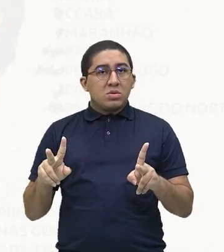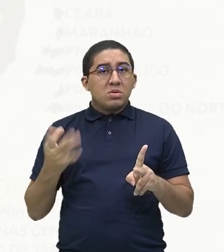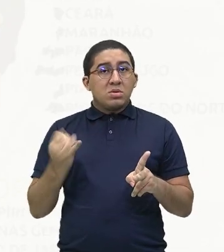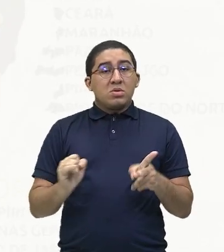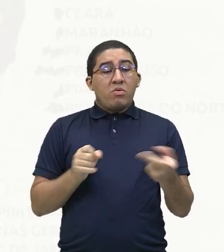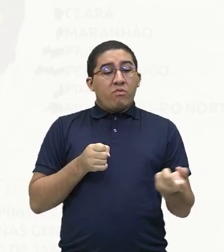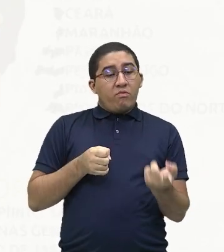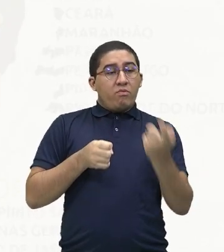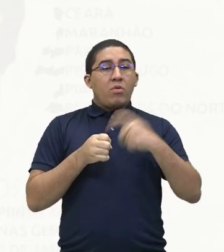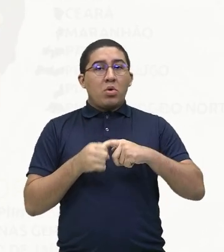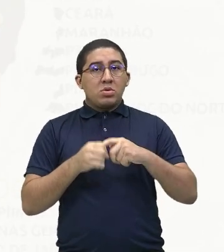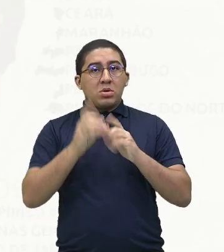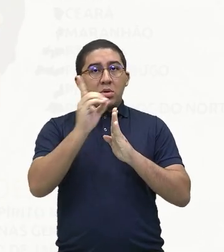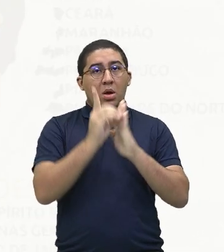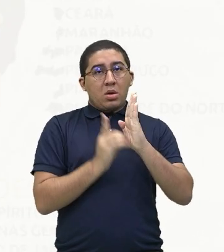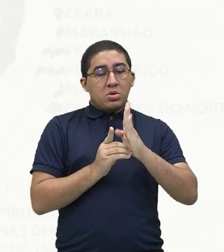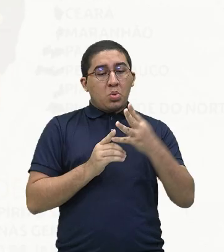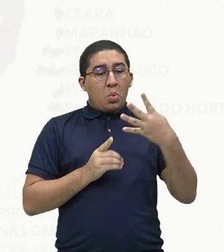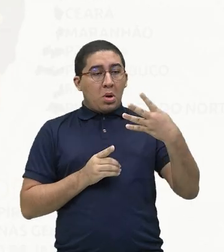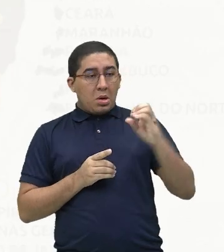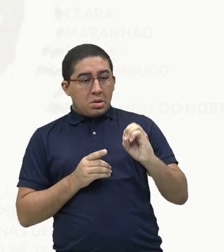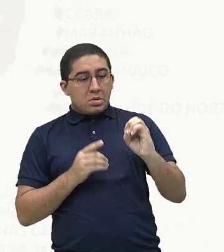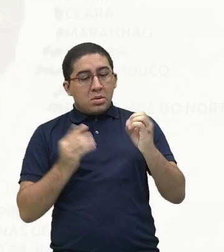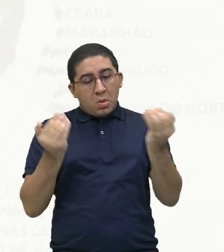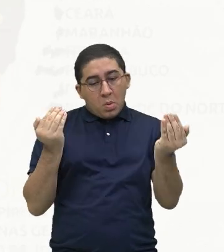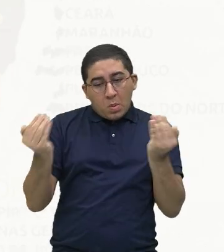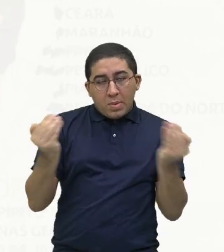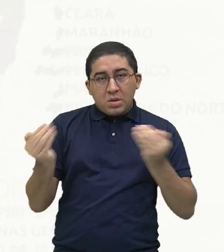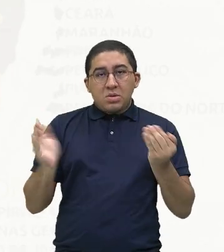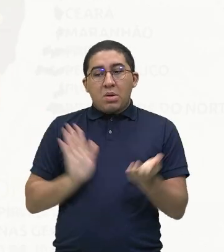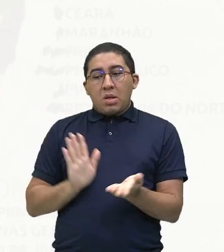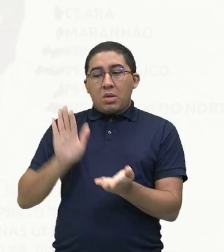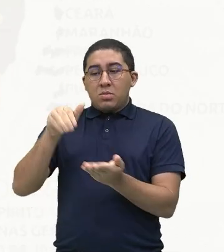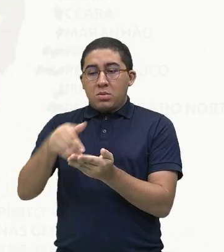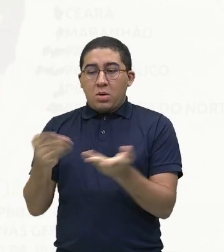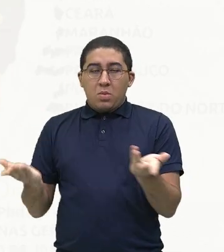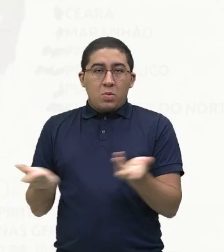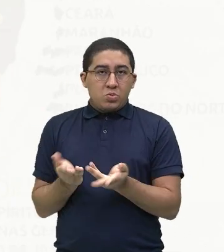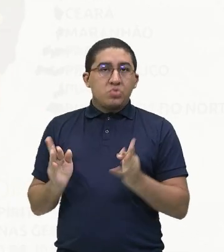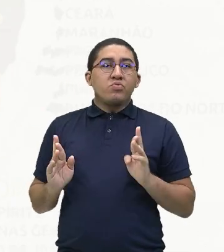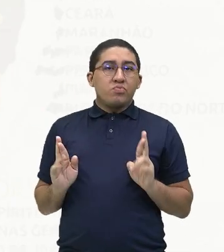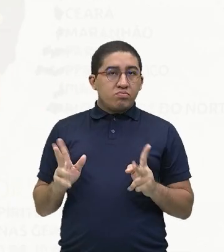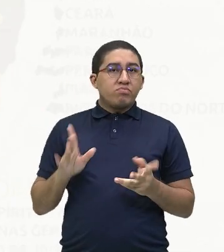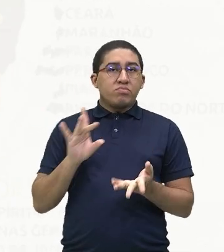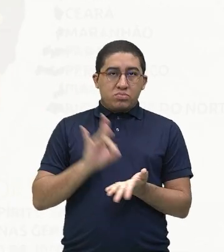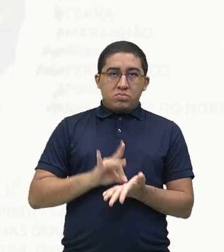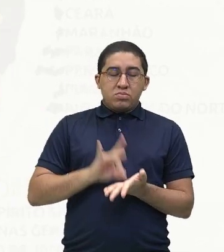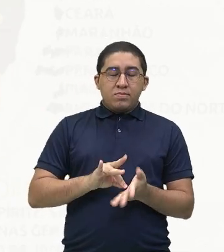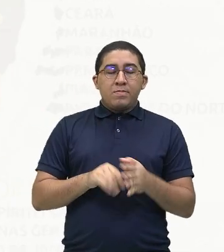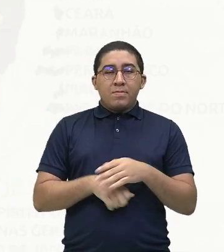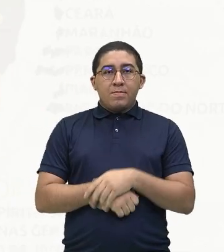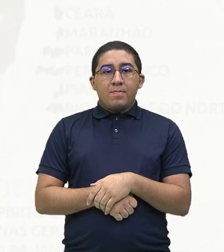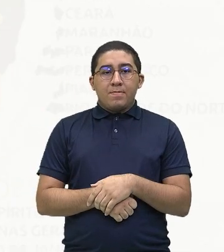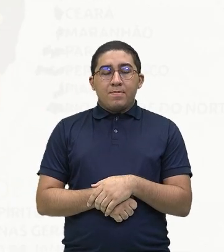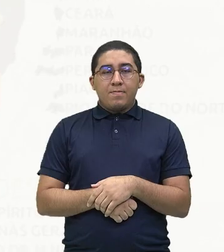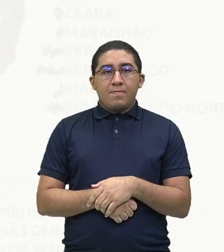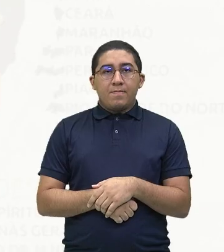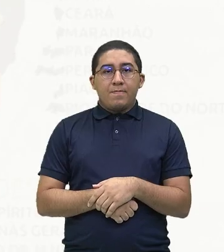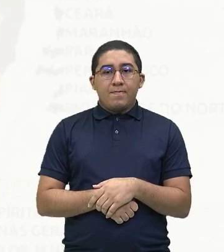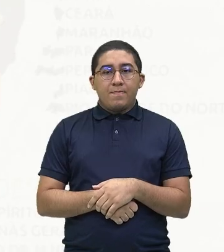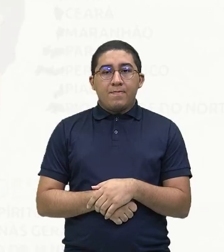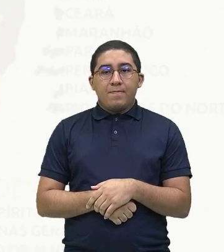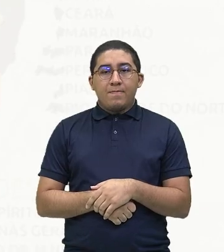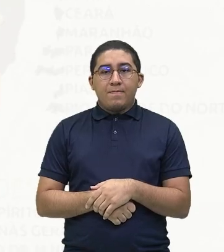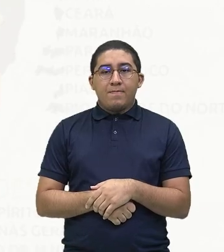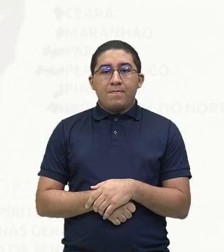década de 40, então muita coisa mudou até chegarmos aí a essa atual configuração, tá bom? E